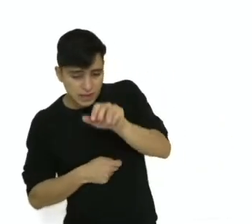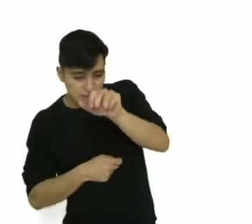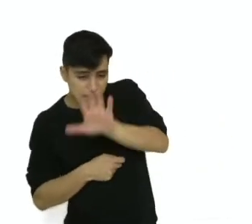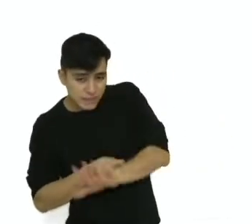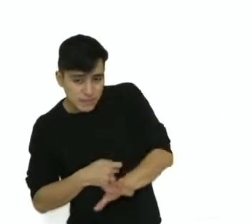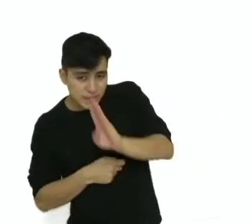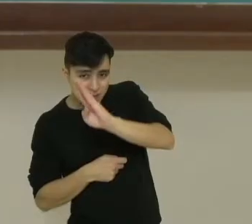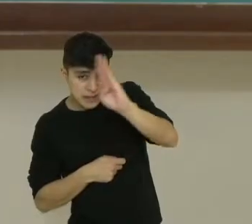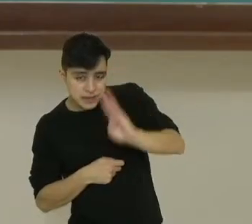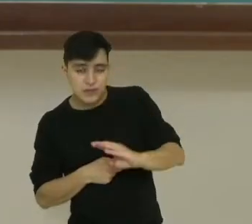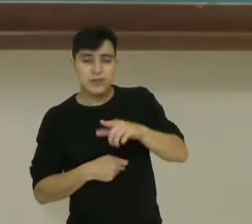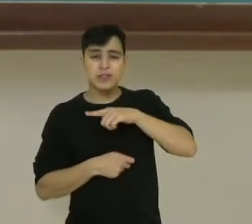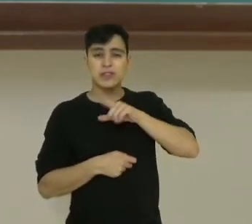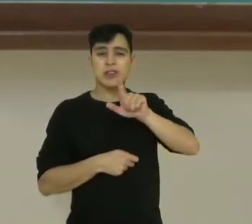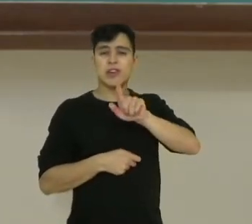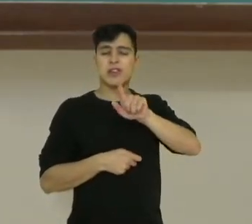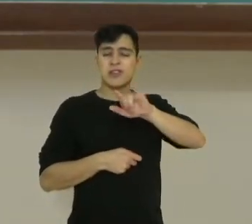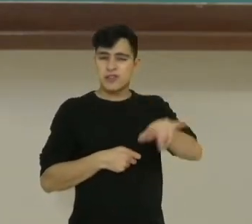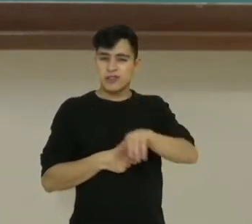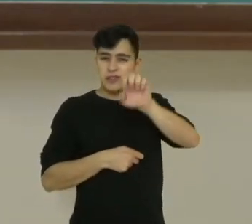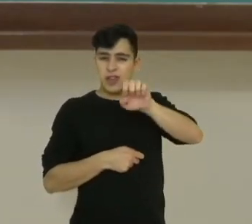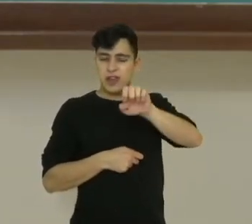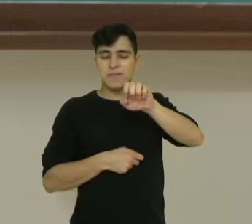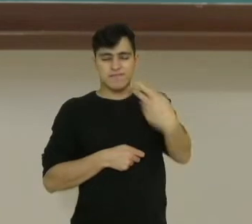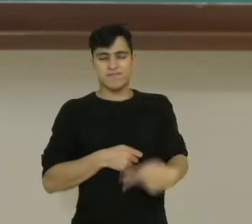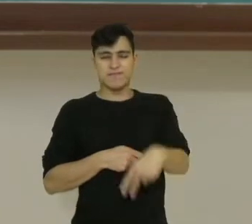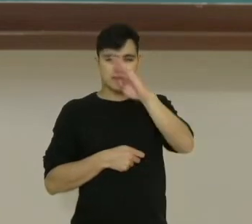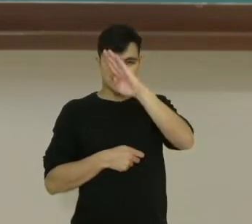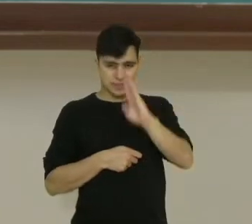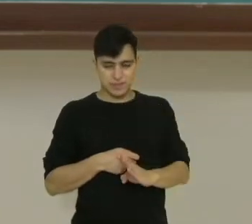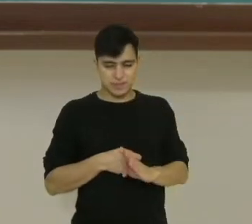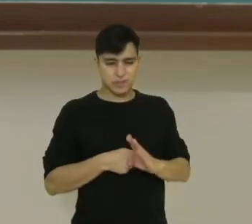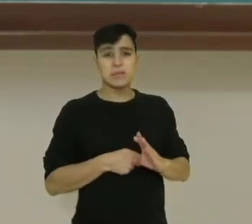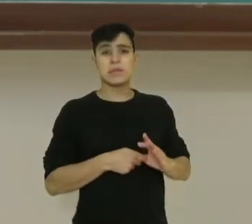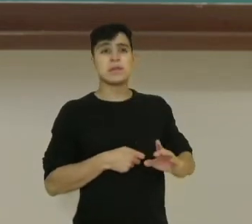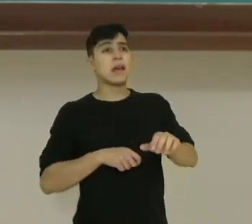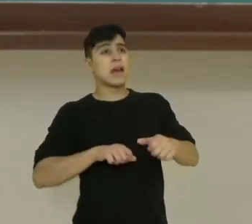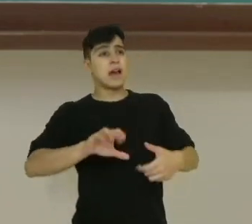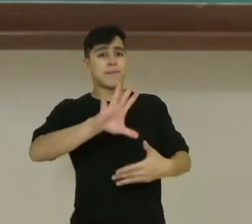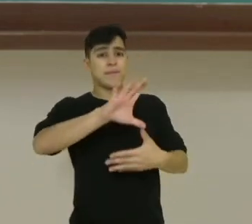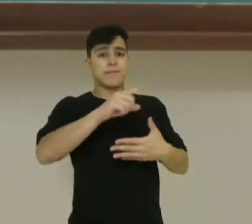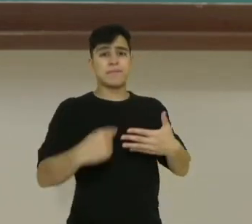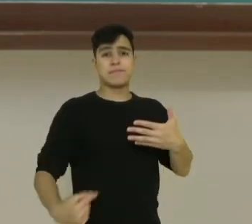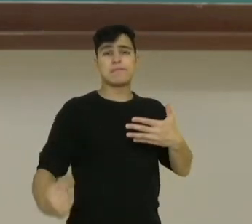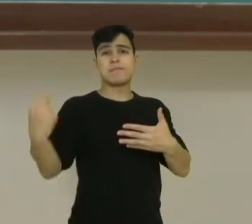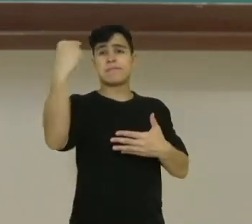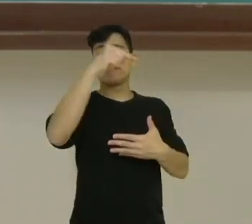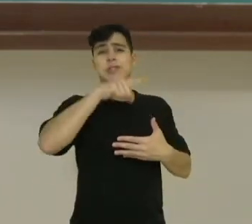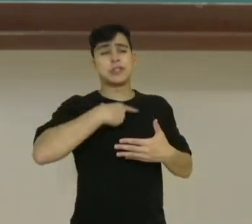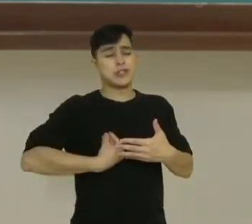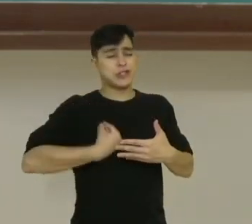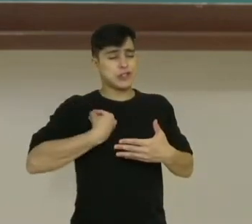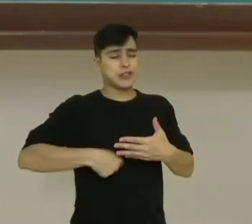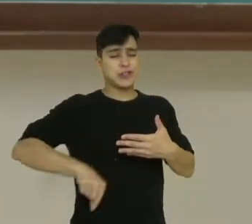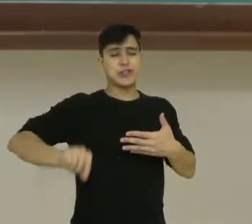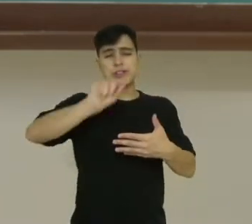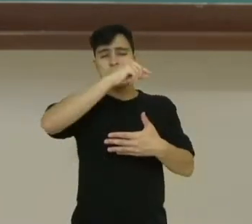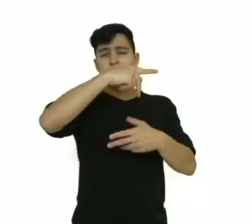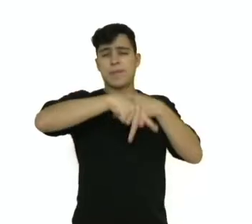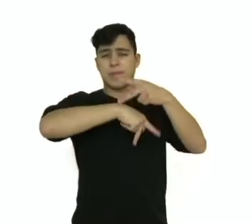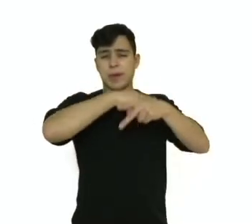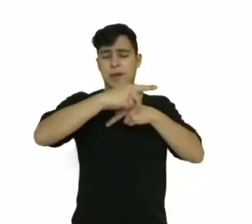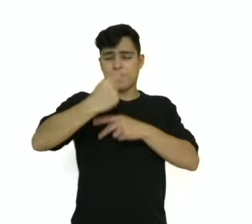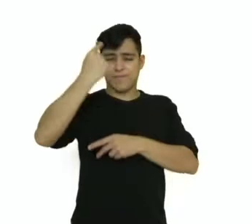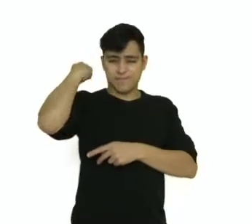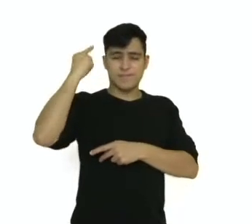Brasil, tá? Então a América toda era povoada por povos originários com maior ou menor desenvolvimento, tá?